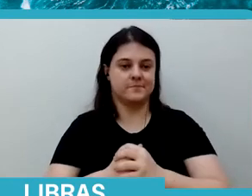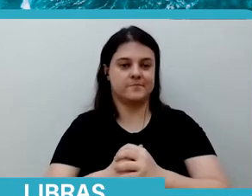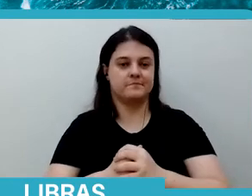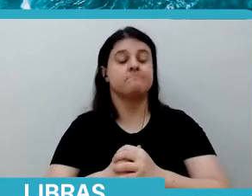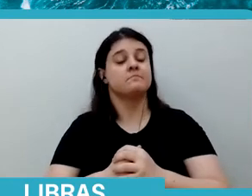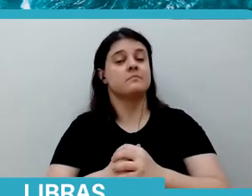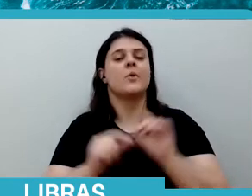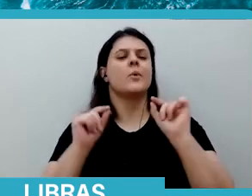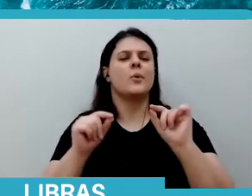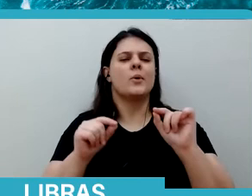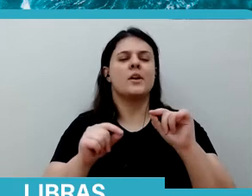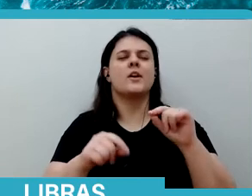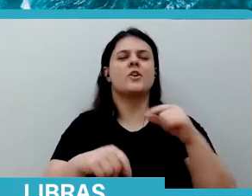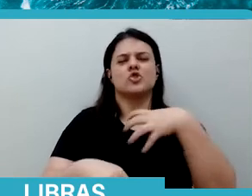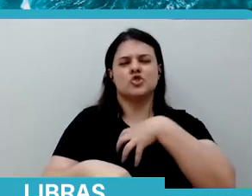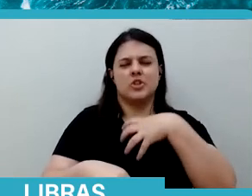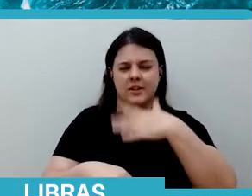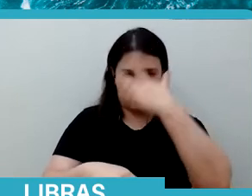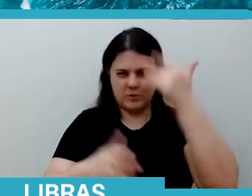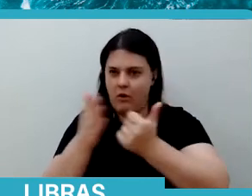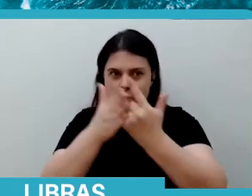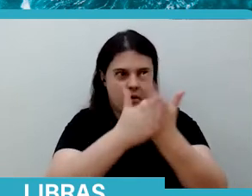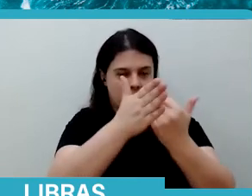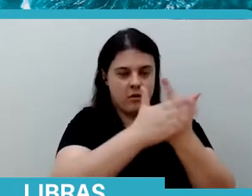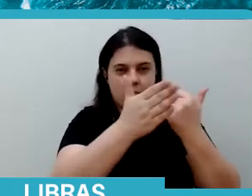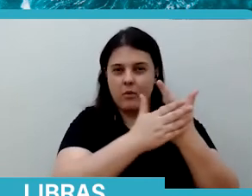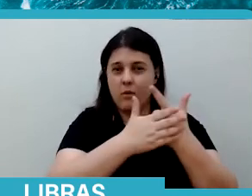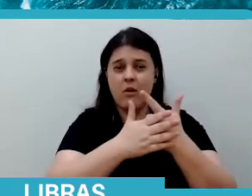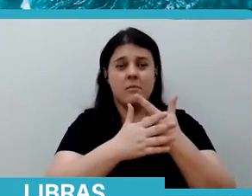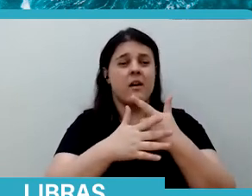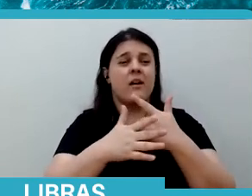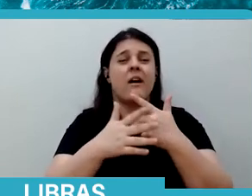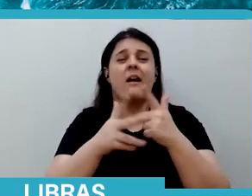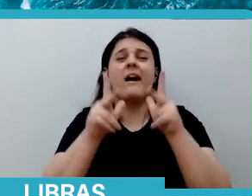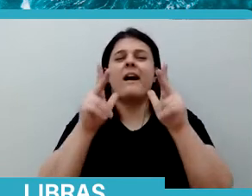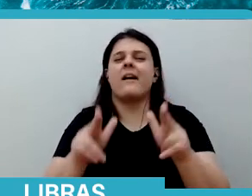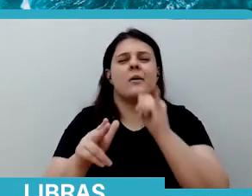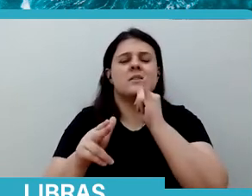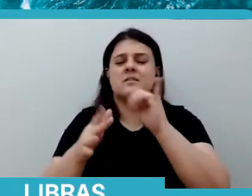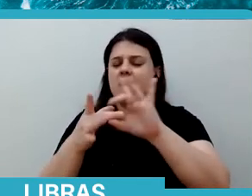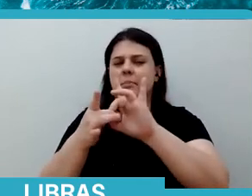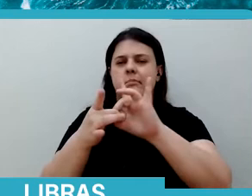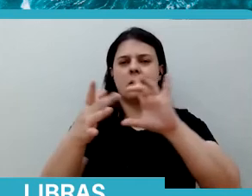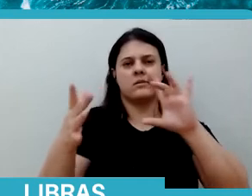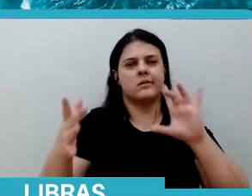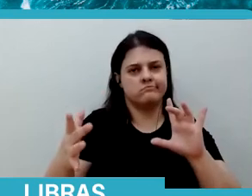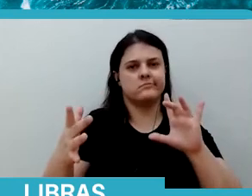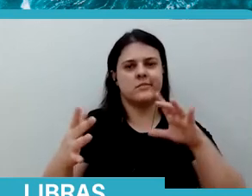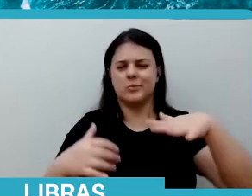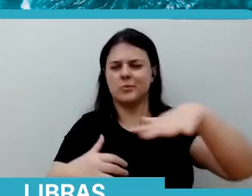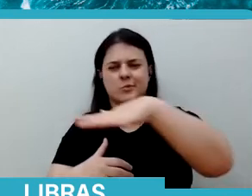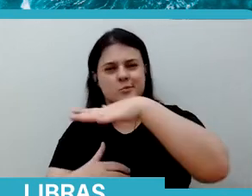é o jeito convencional de consumo ele nos conector totalmente né do nosso meio que a gente